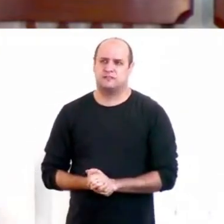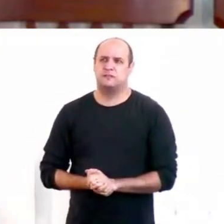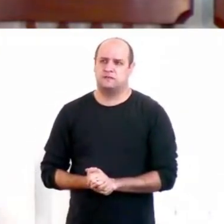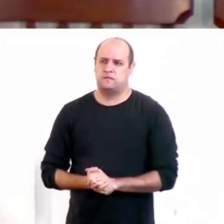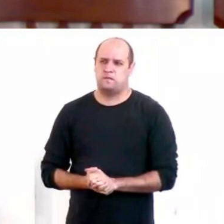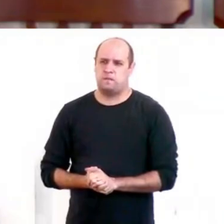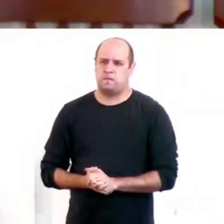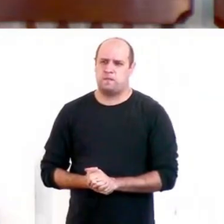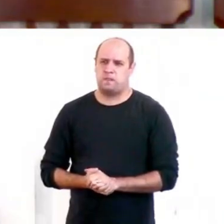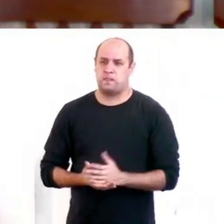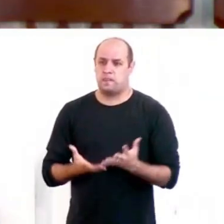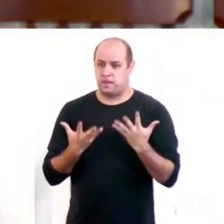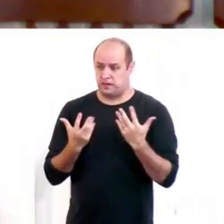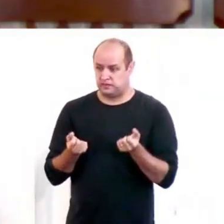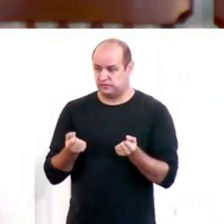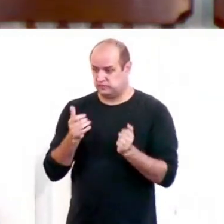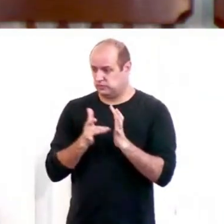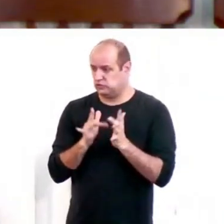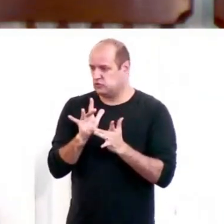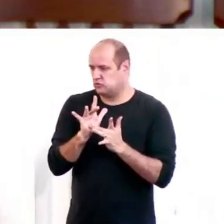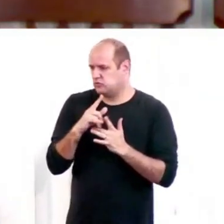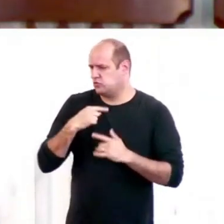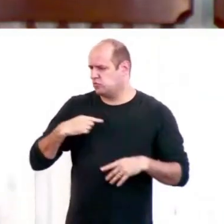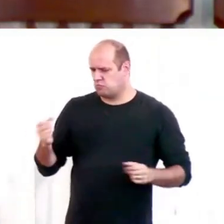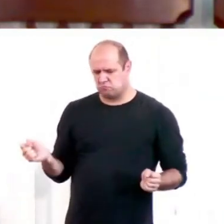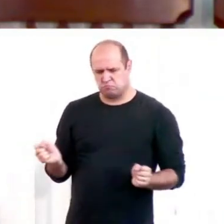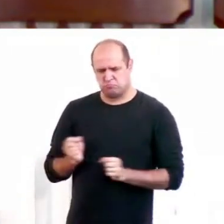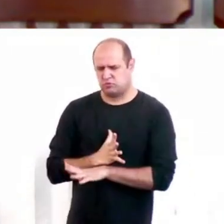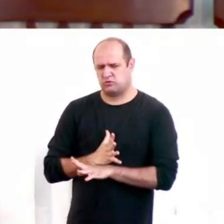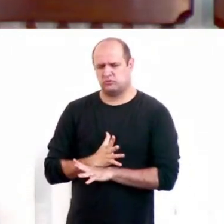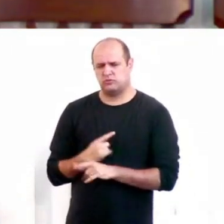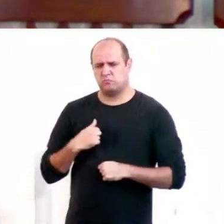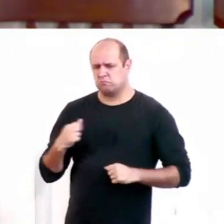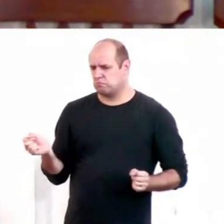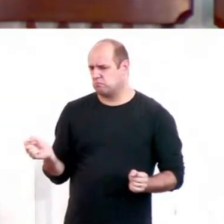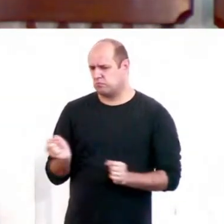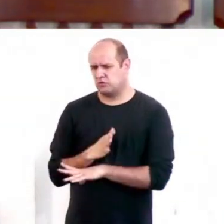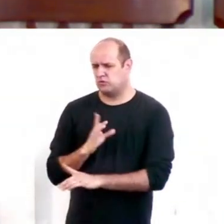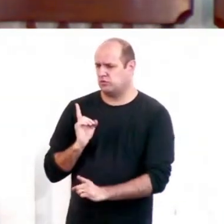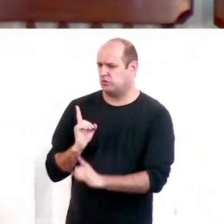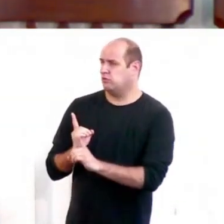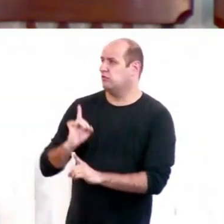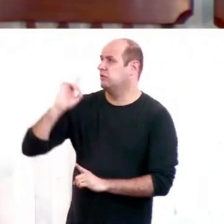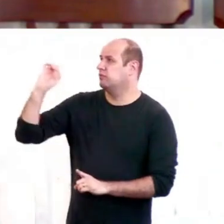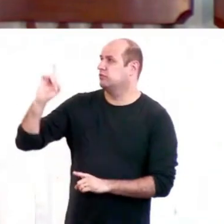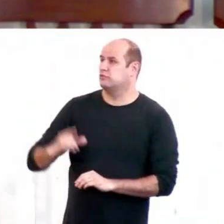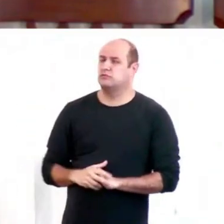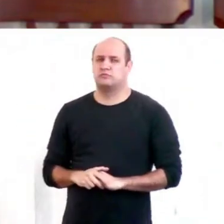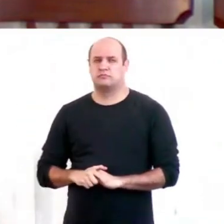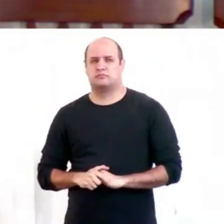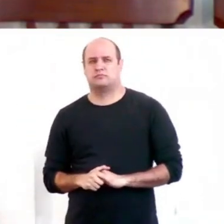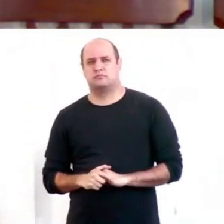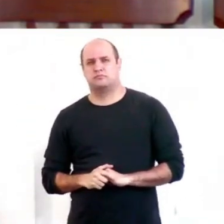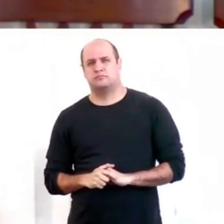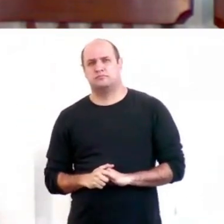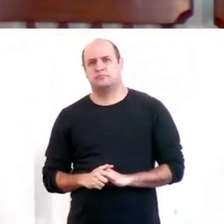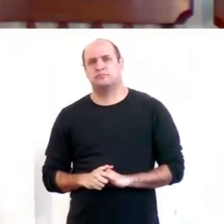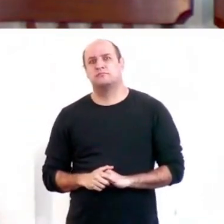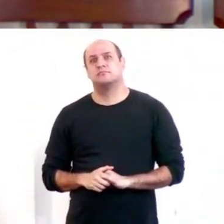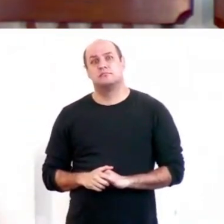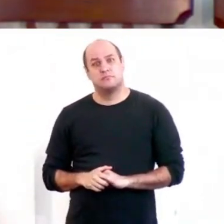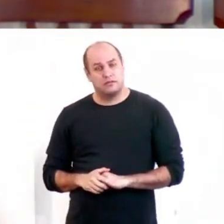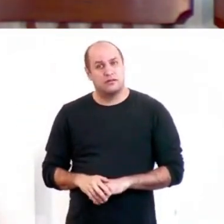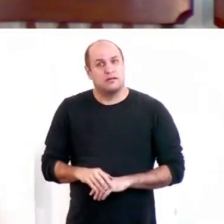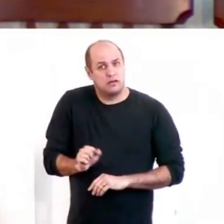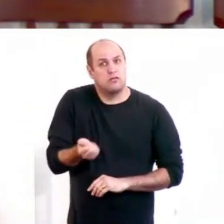receberam a Cristo Jesus, e eu estou pronto para encontrar o meu Rei. Esses são o que está acontecendo, que